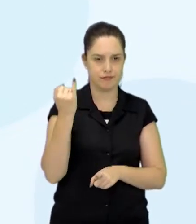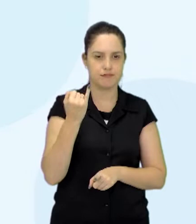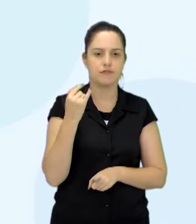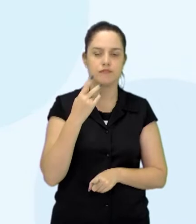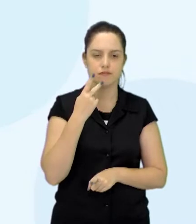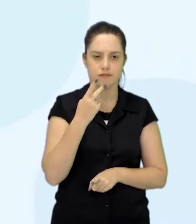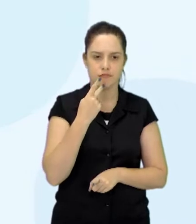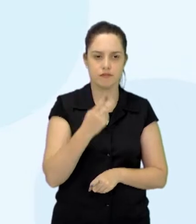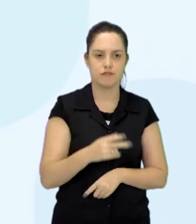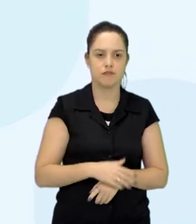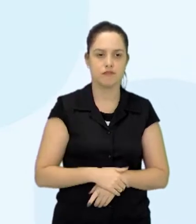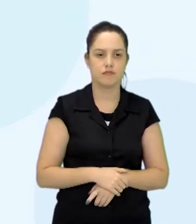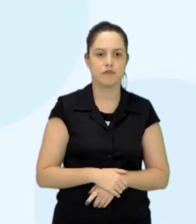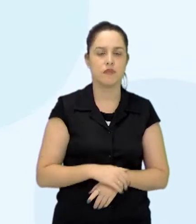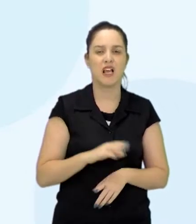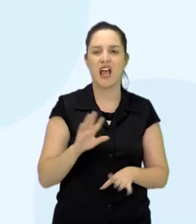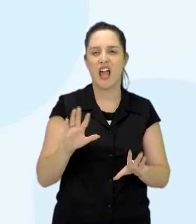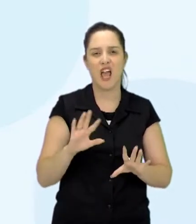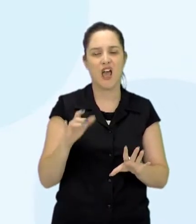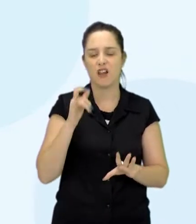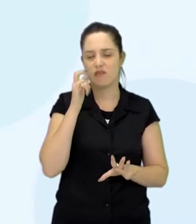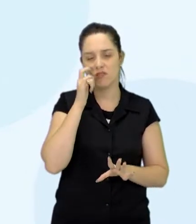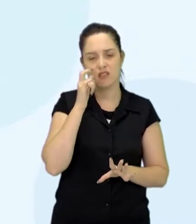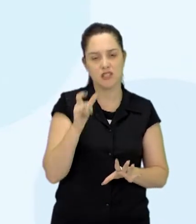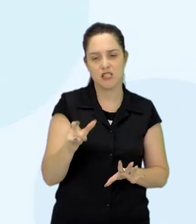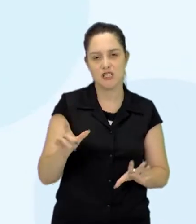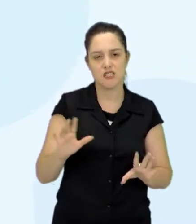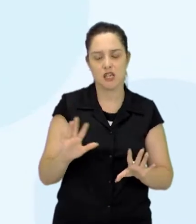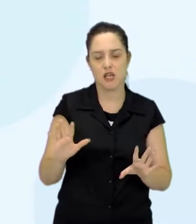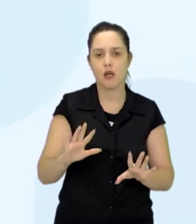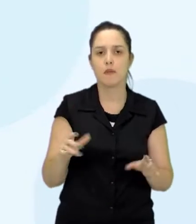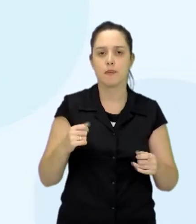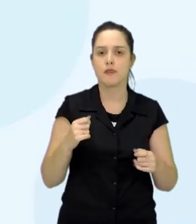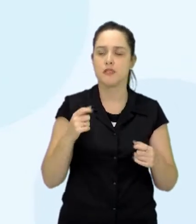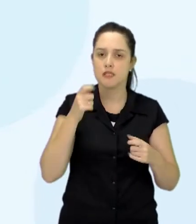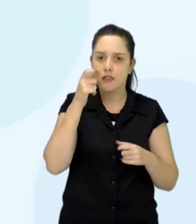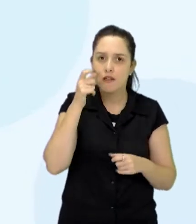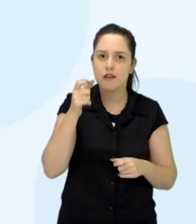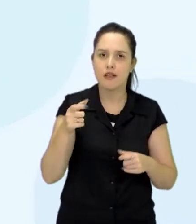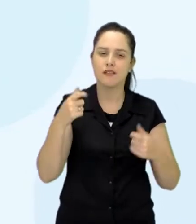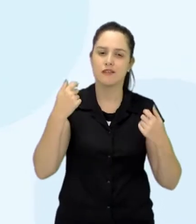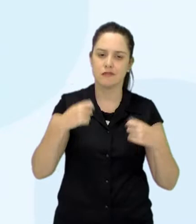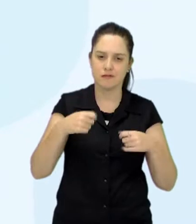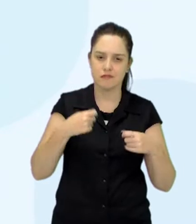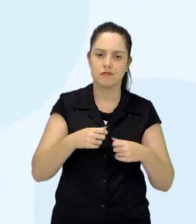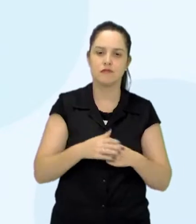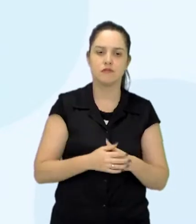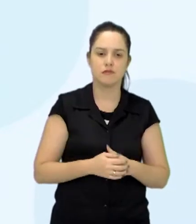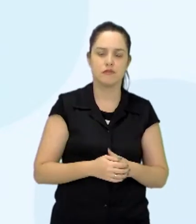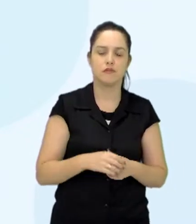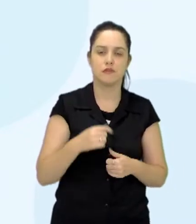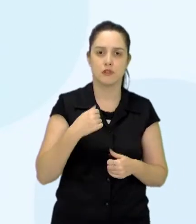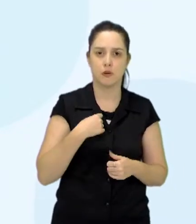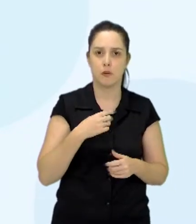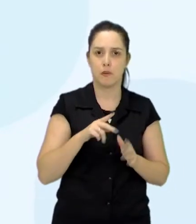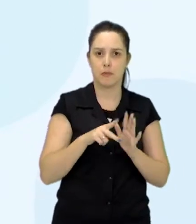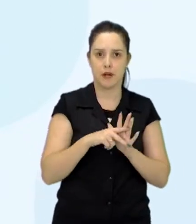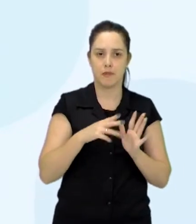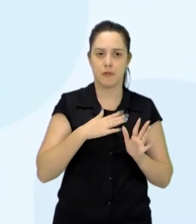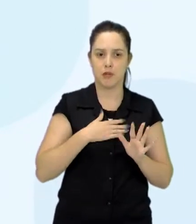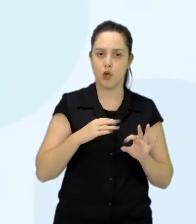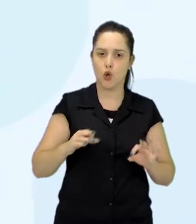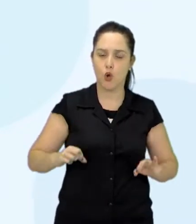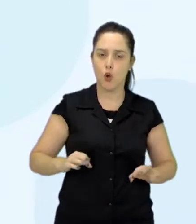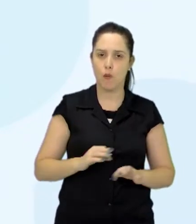dizem, mas não é interessante para mim. Quando a gente fala de interesse comum, é para a maioria da sociedade, tá, gente? Transmitem informações completas